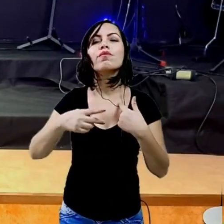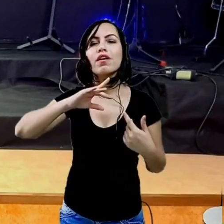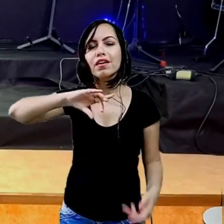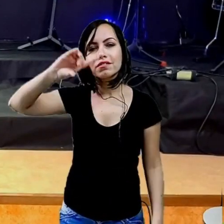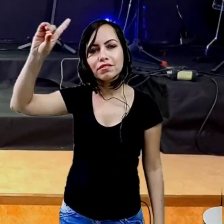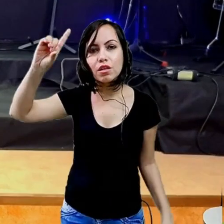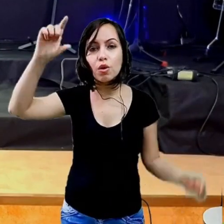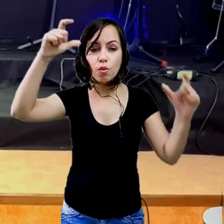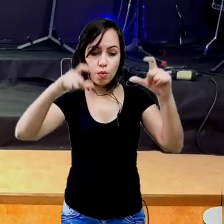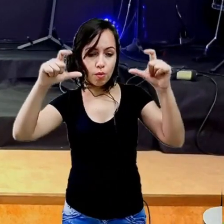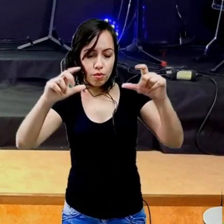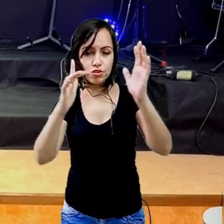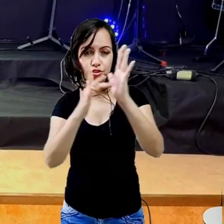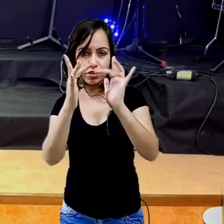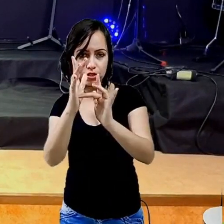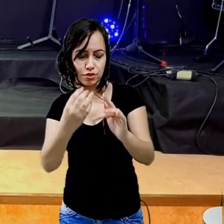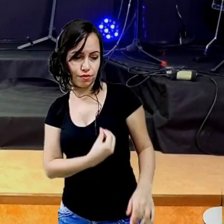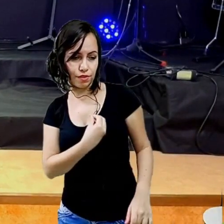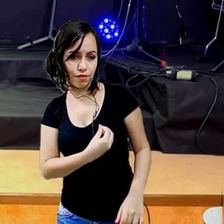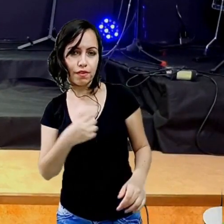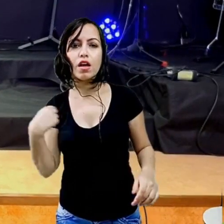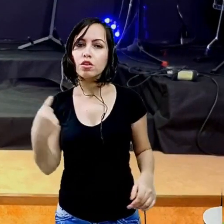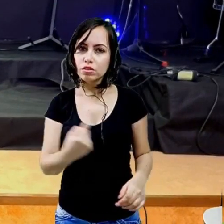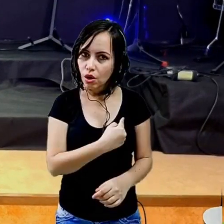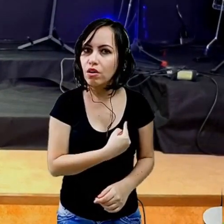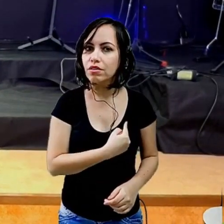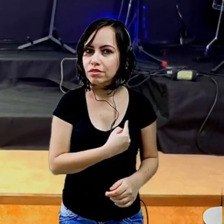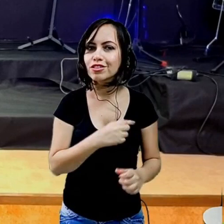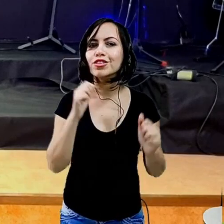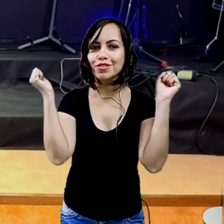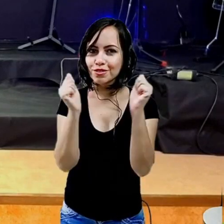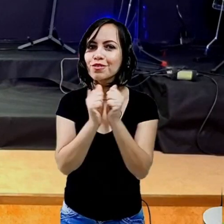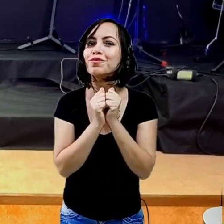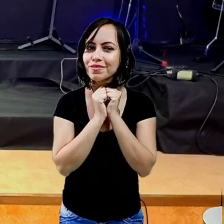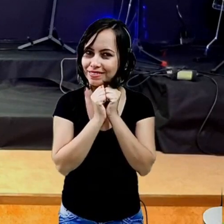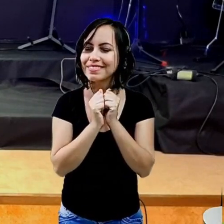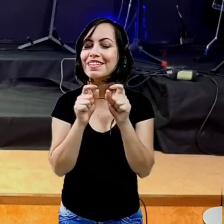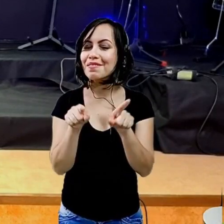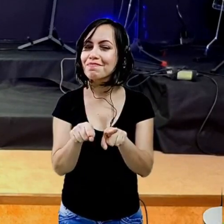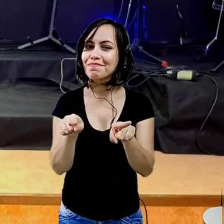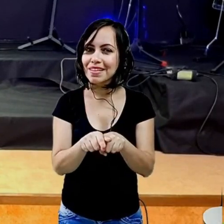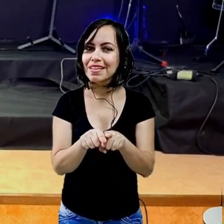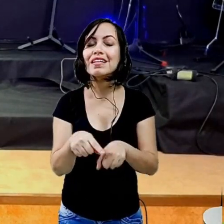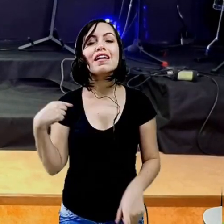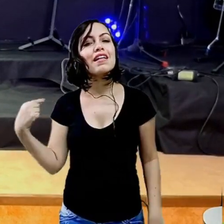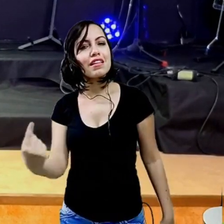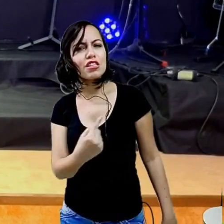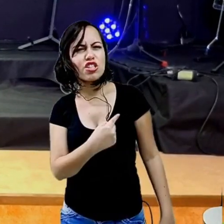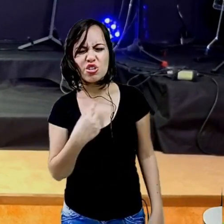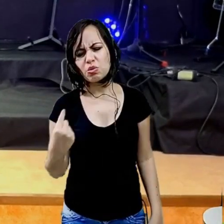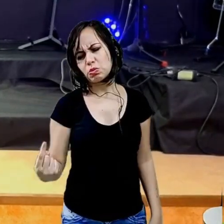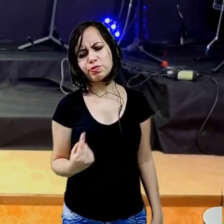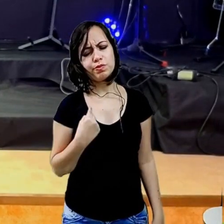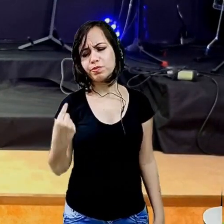que onde Jesus estiver, nós estejamos com Ele. Nós não estejamos